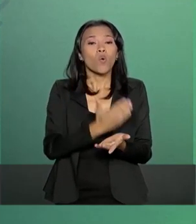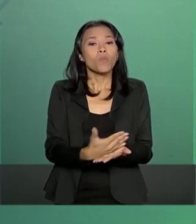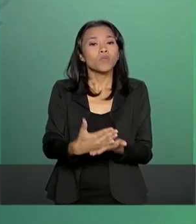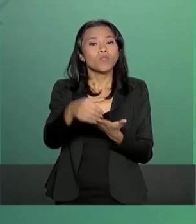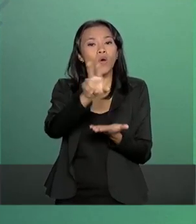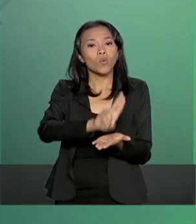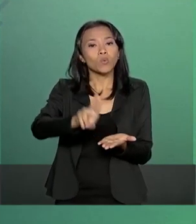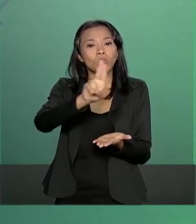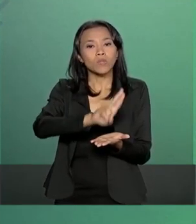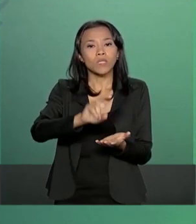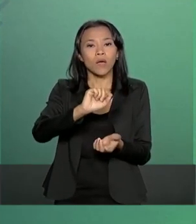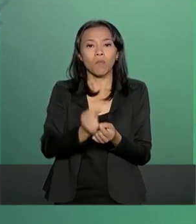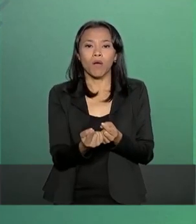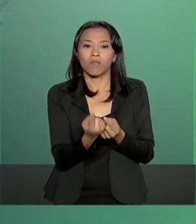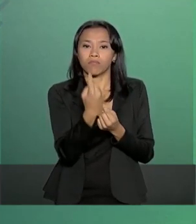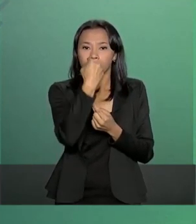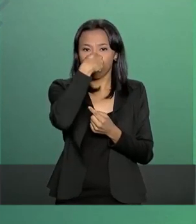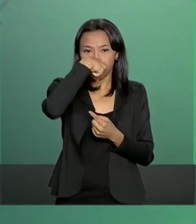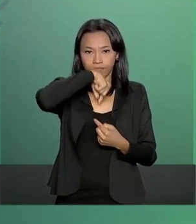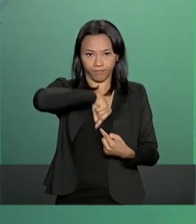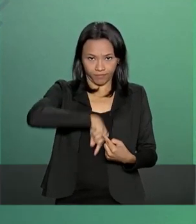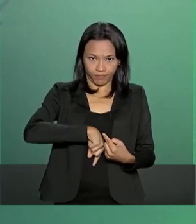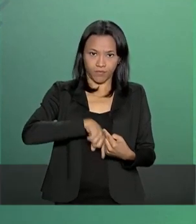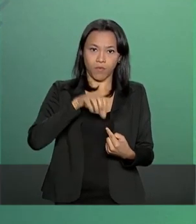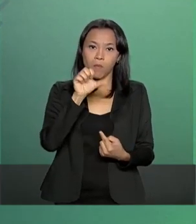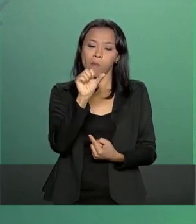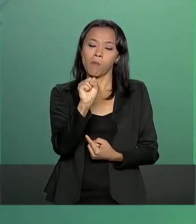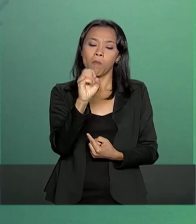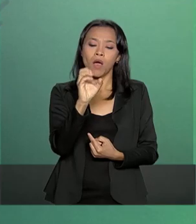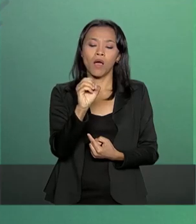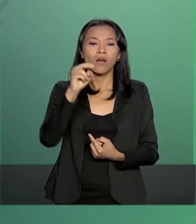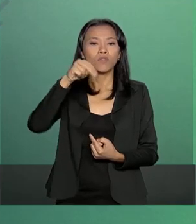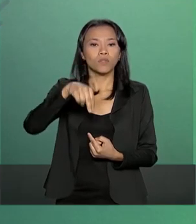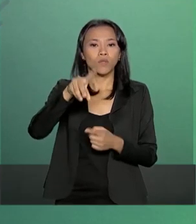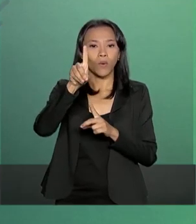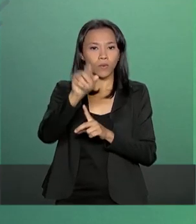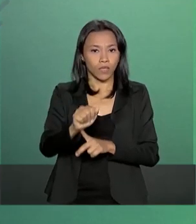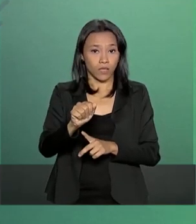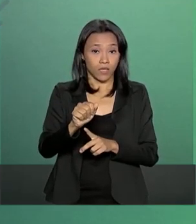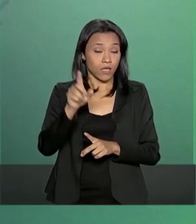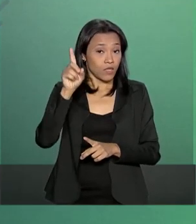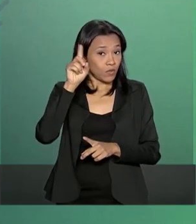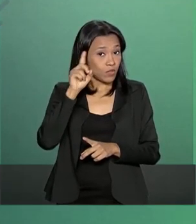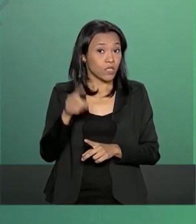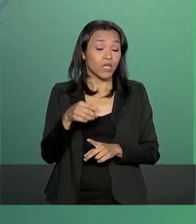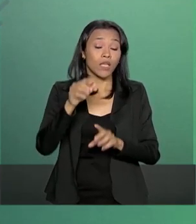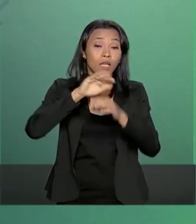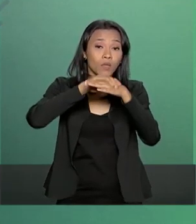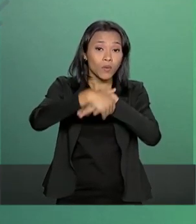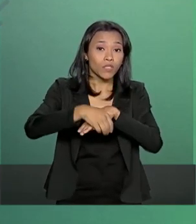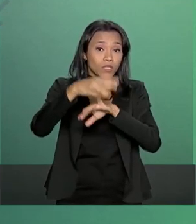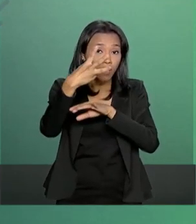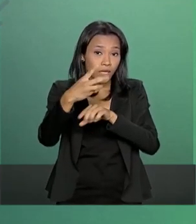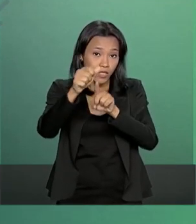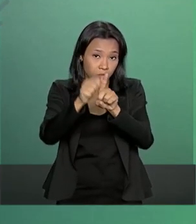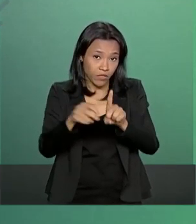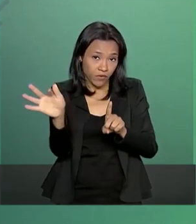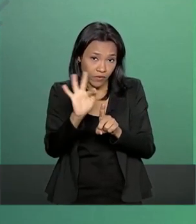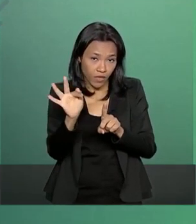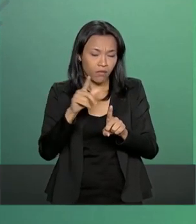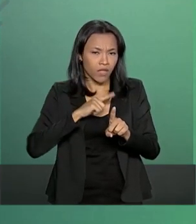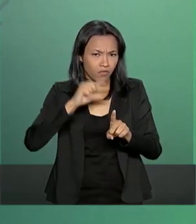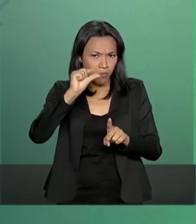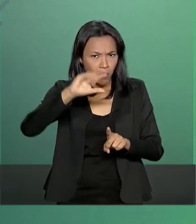sonda nasogástrica. Apresentou na noite de 3 de fevereiro elevação de temperatura